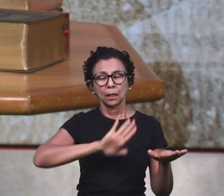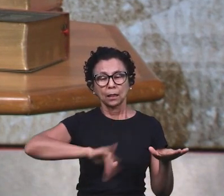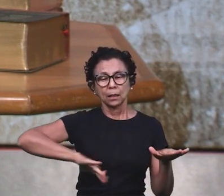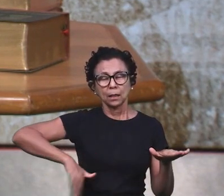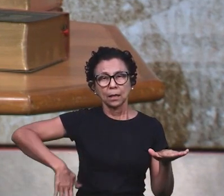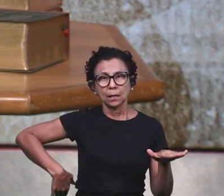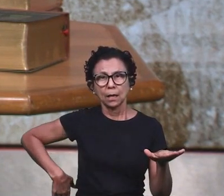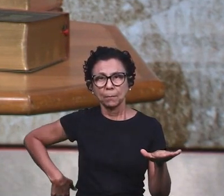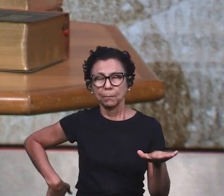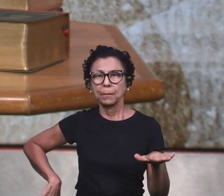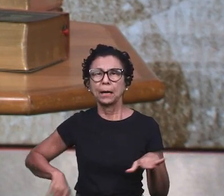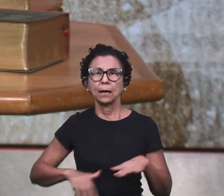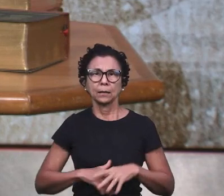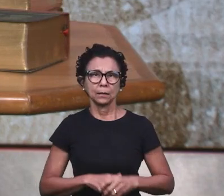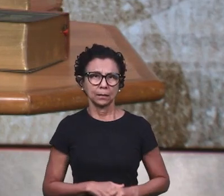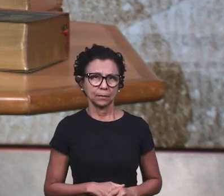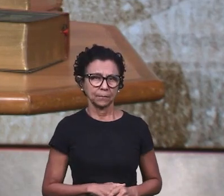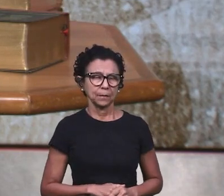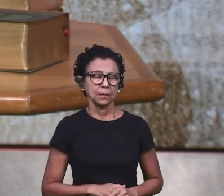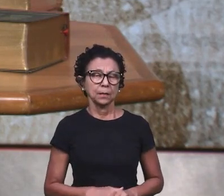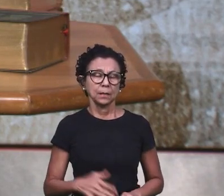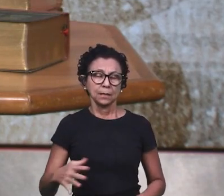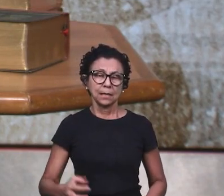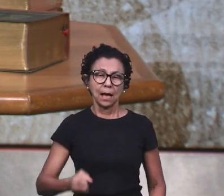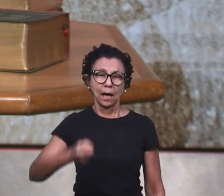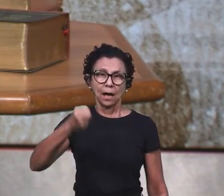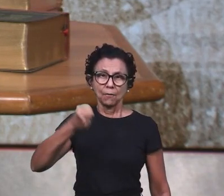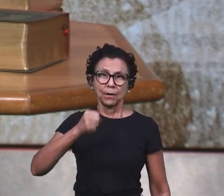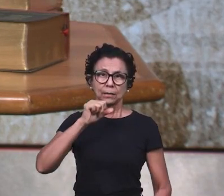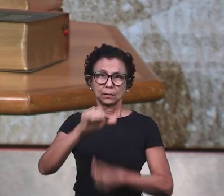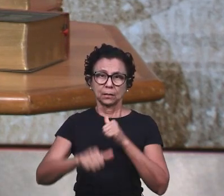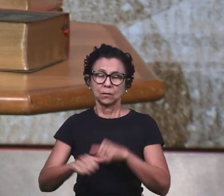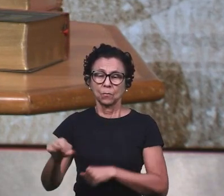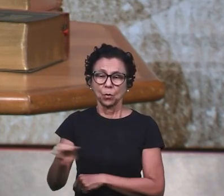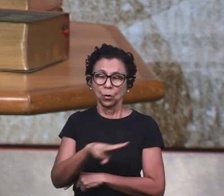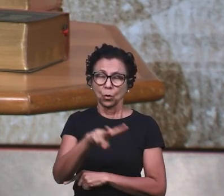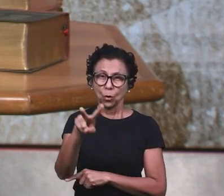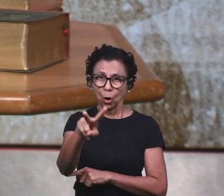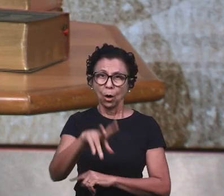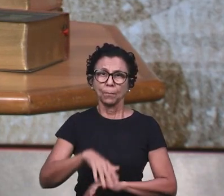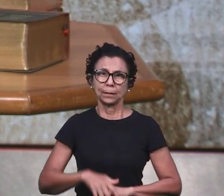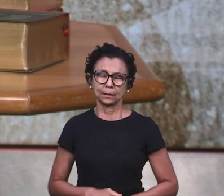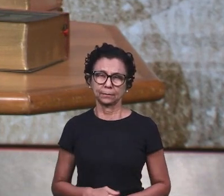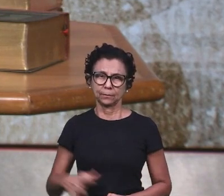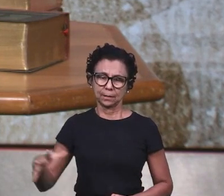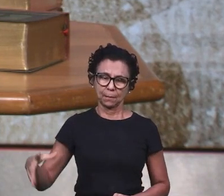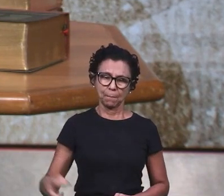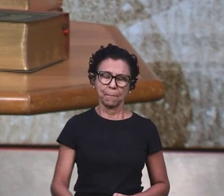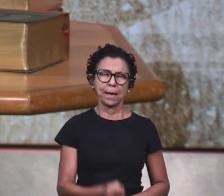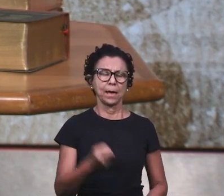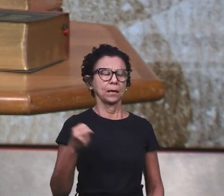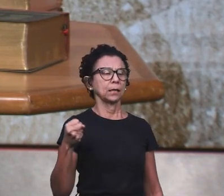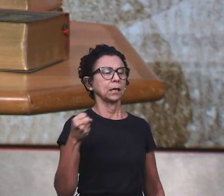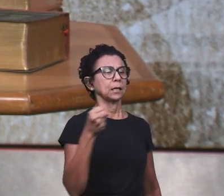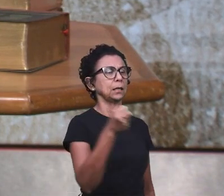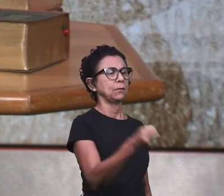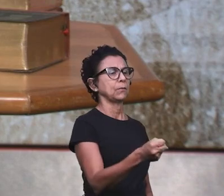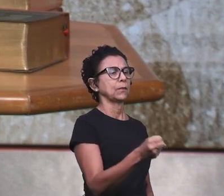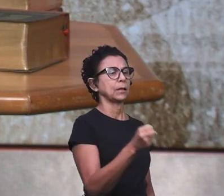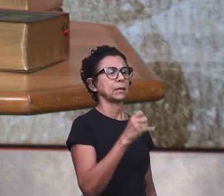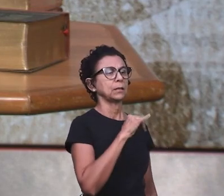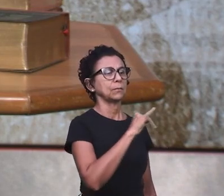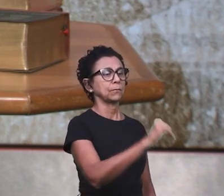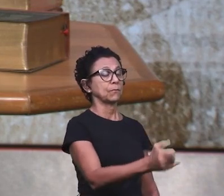vara que se tornou em cobra. E lhe dirás: o Senhor, o Deus dos hebreus, me tem enviado a